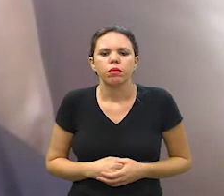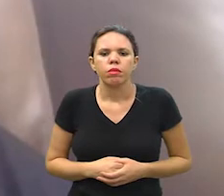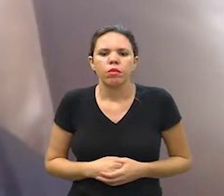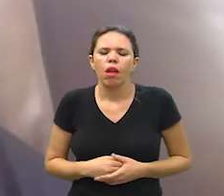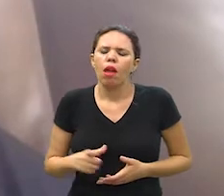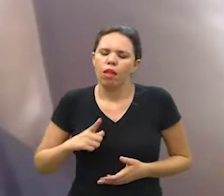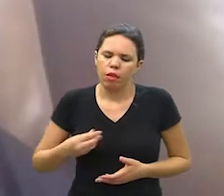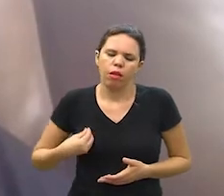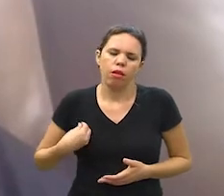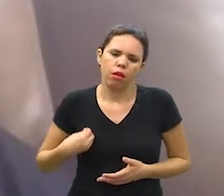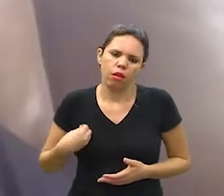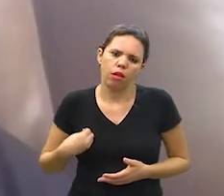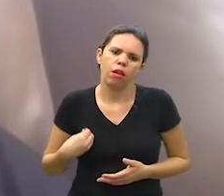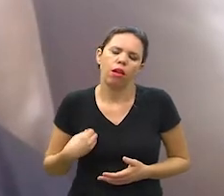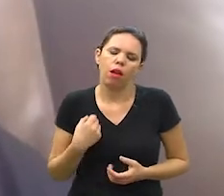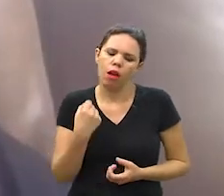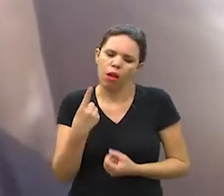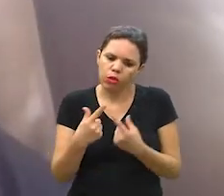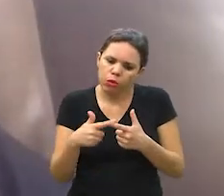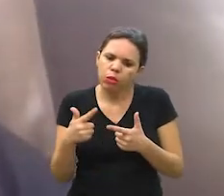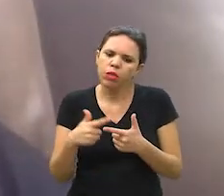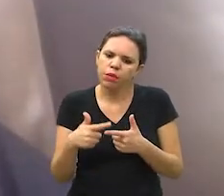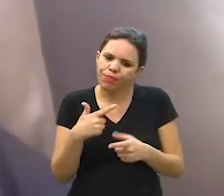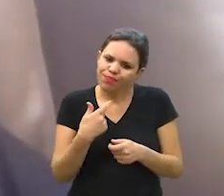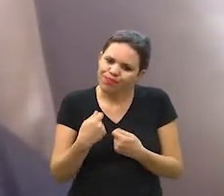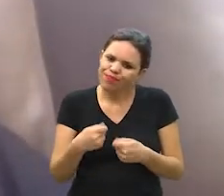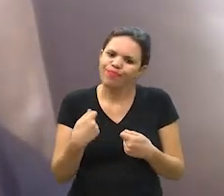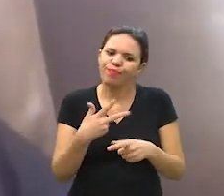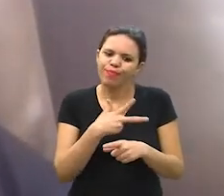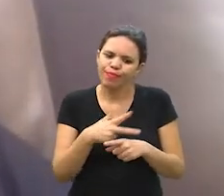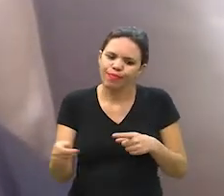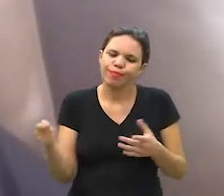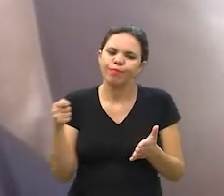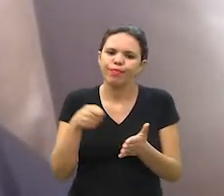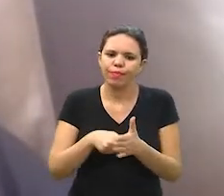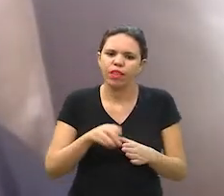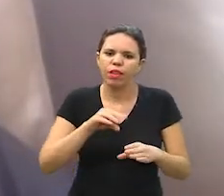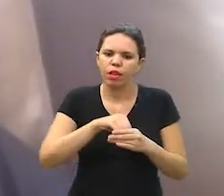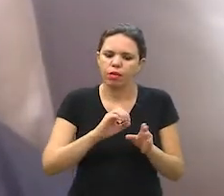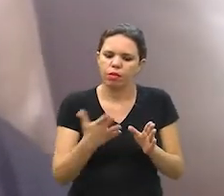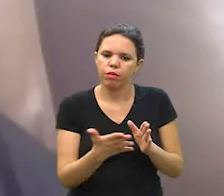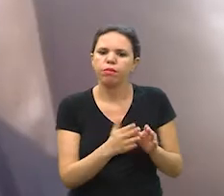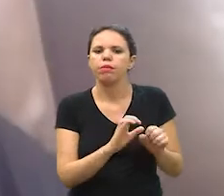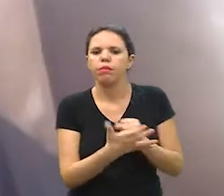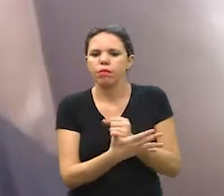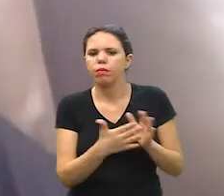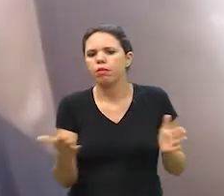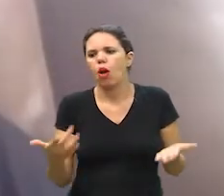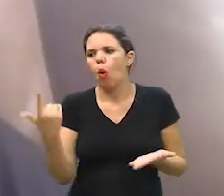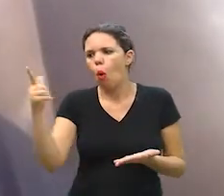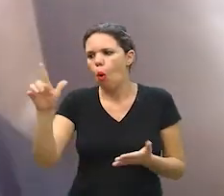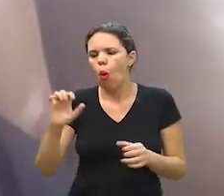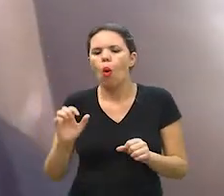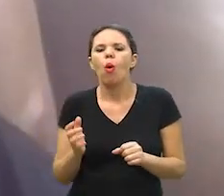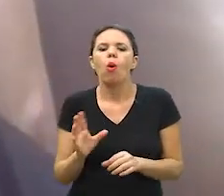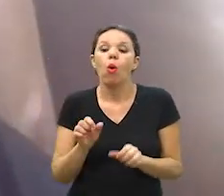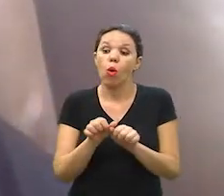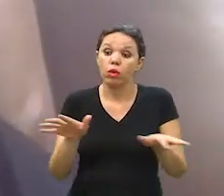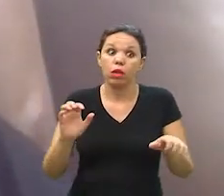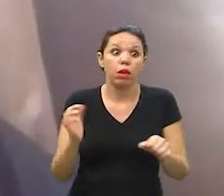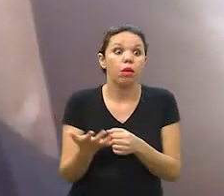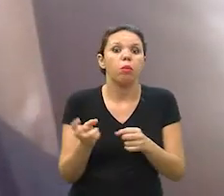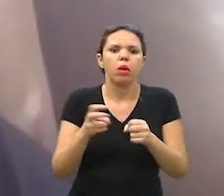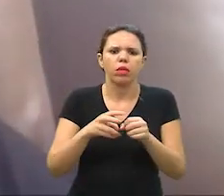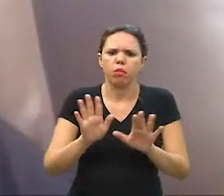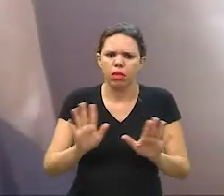ainda existem questões que nós temos que superar mesmo dentro da pandemia. Não é só esperar outras, não. É mesmo nessa